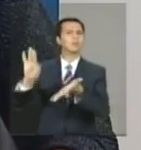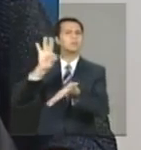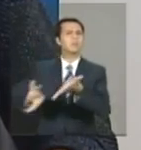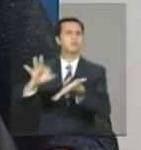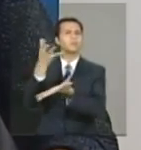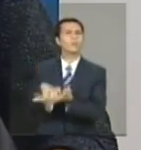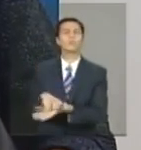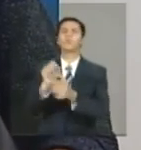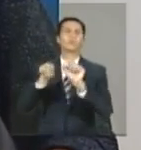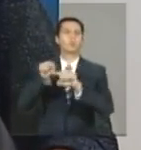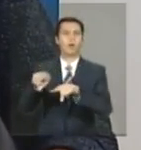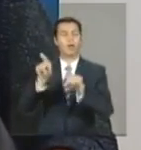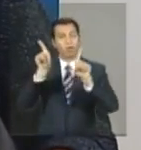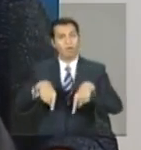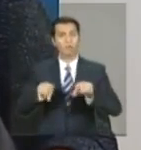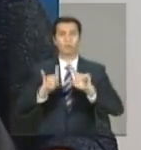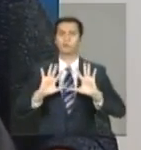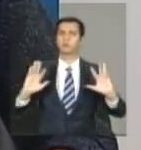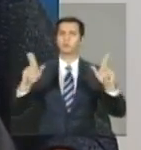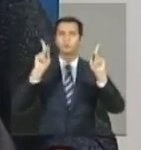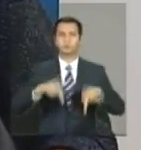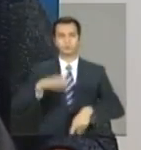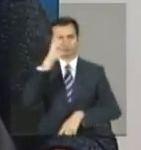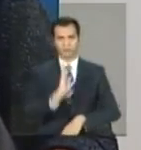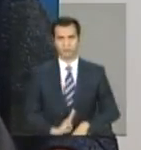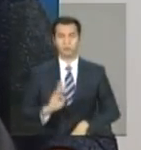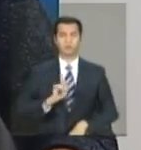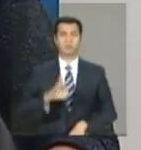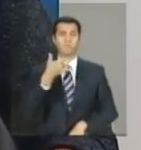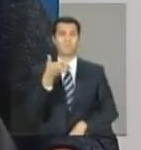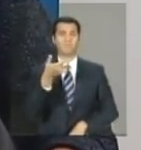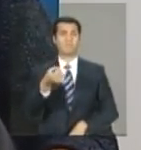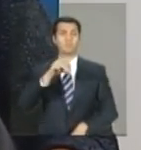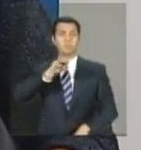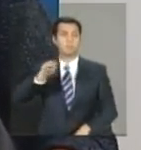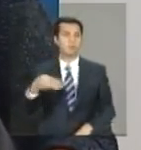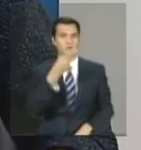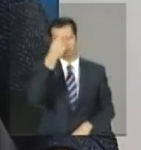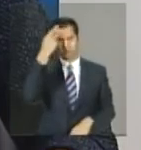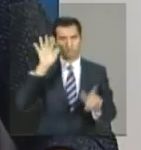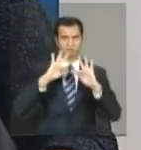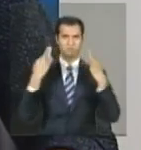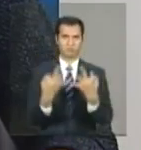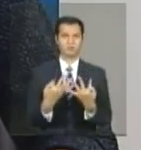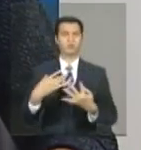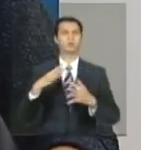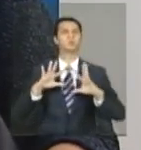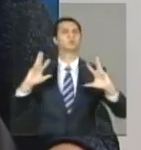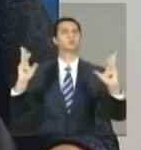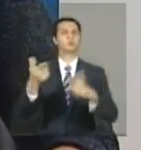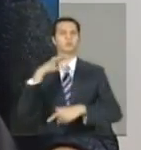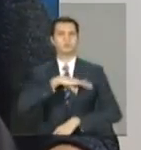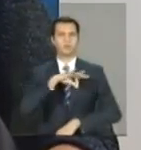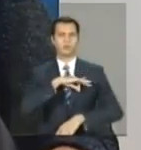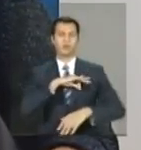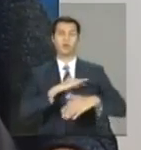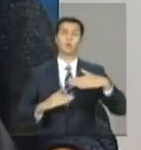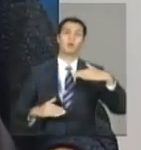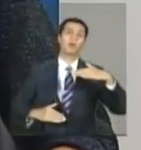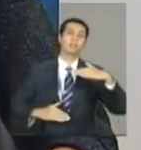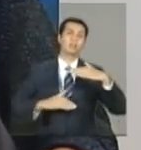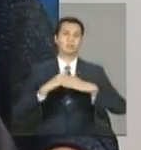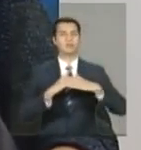cadastro Único estão cadastradas cerca de 20 milhões de famílias com renda per capita mensal de até meio salário mínimo. Então são as